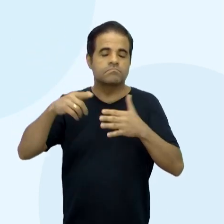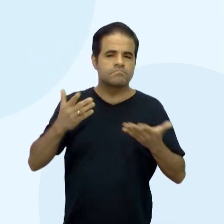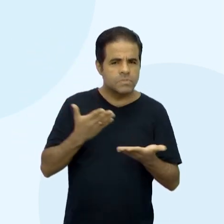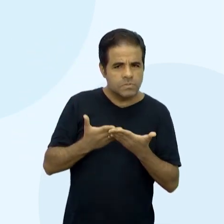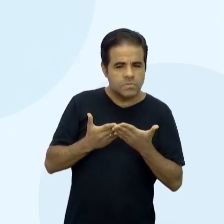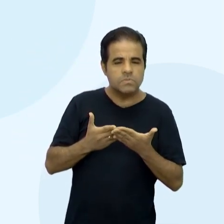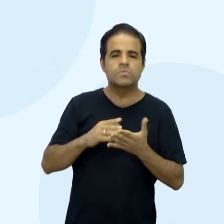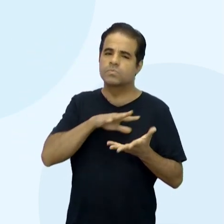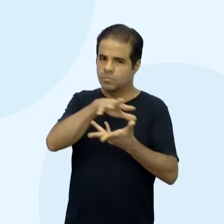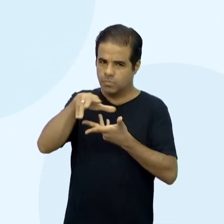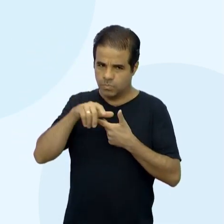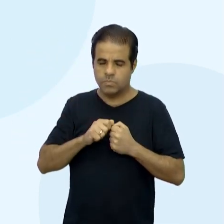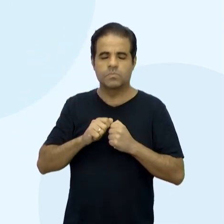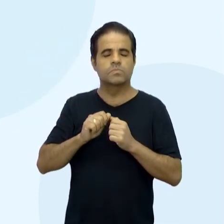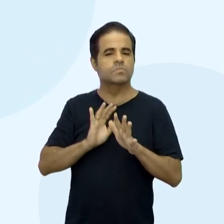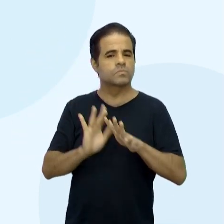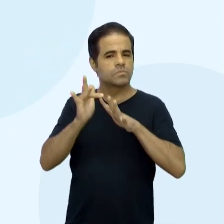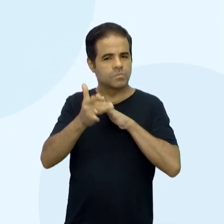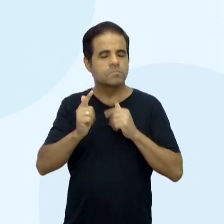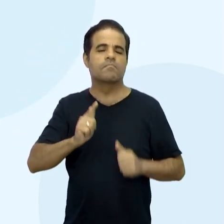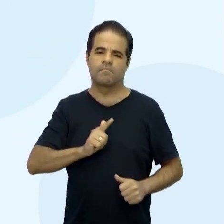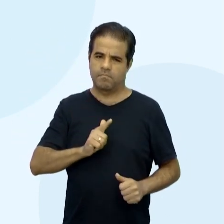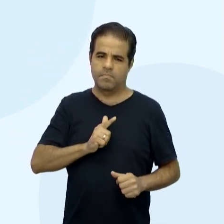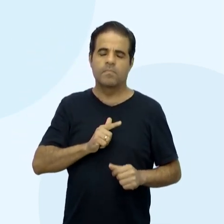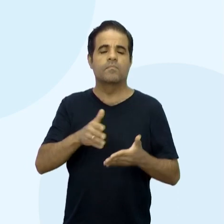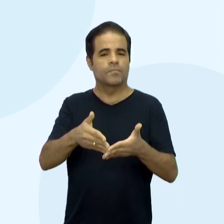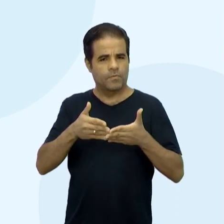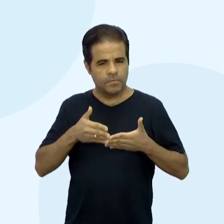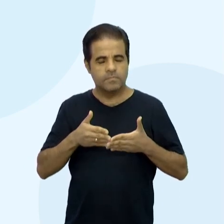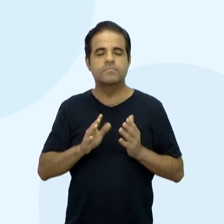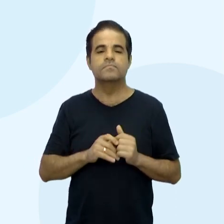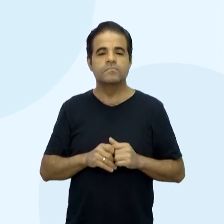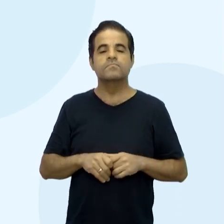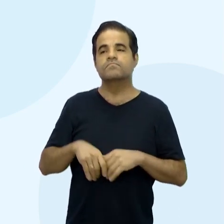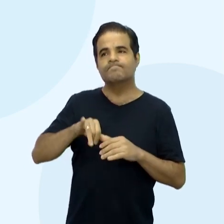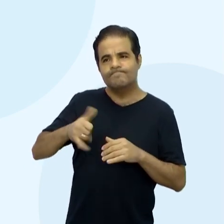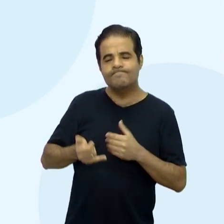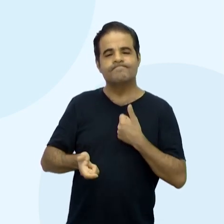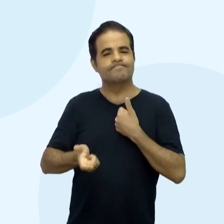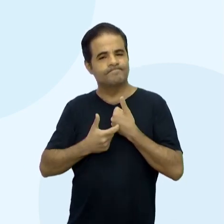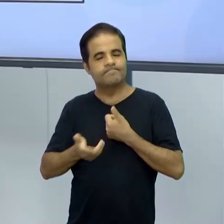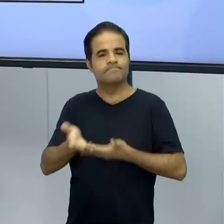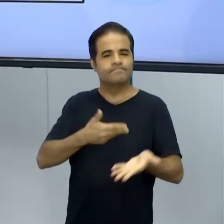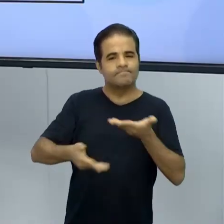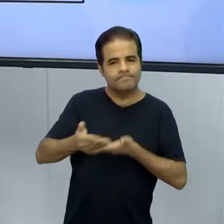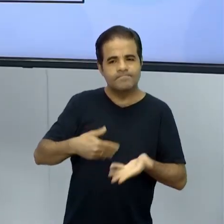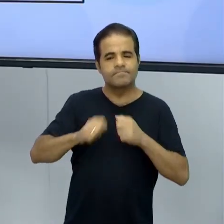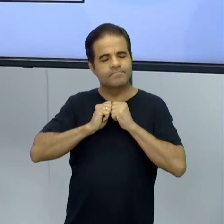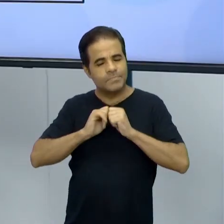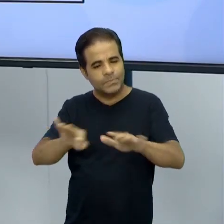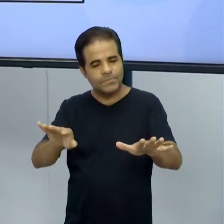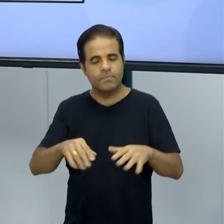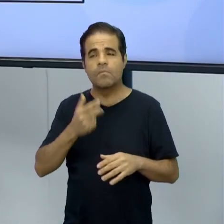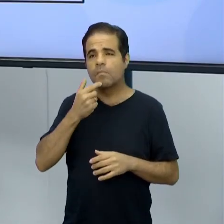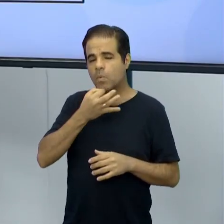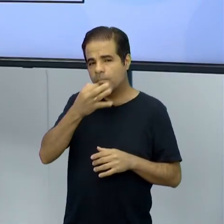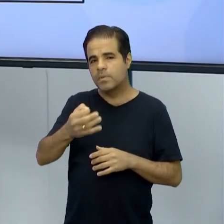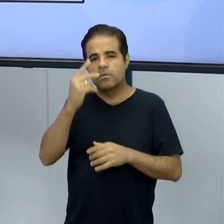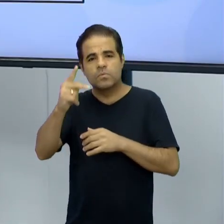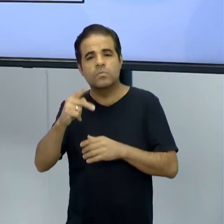aula passa no mundo inteiro através das redes sociais. Por favor, curta, compartilha, dá o like, diga o que você achou, né?